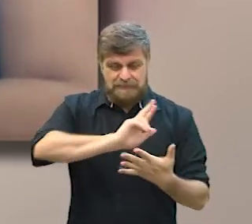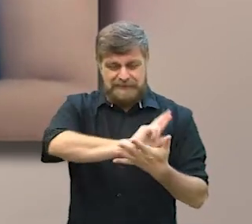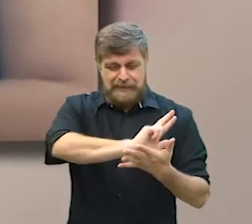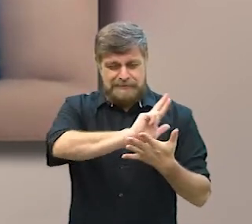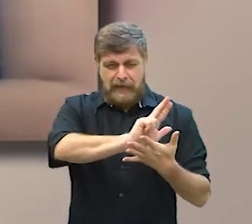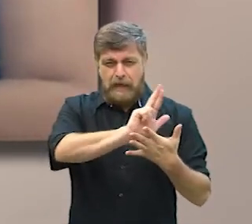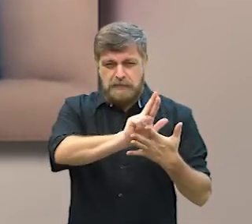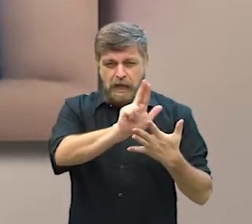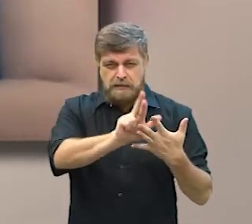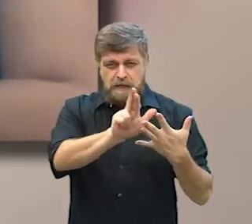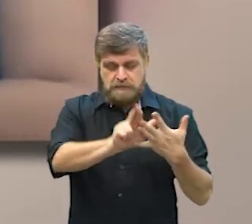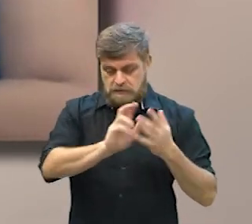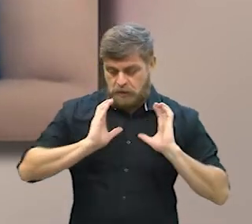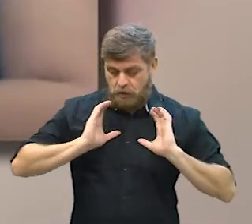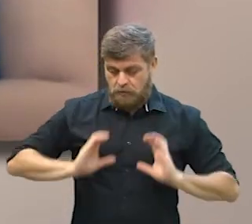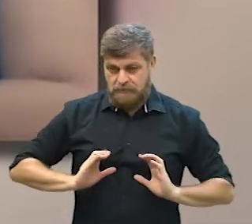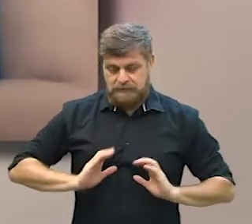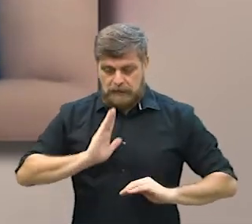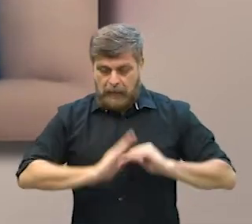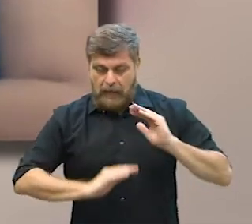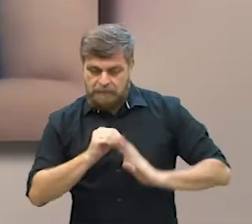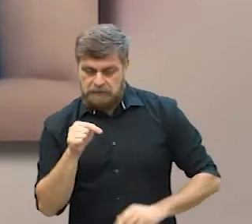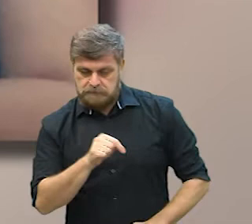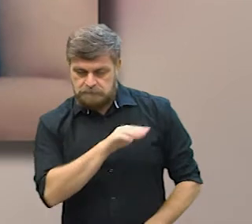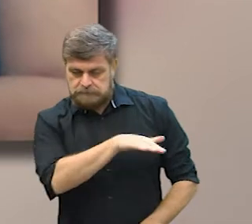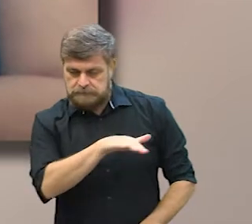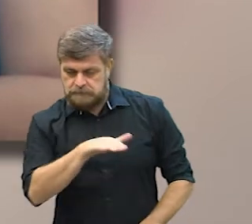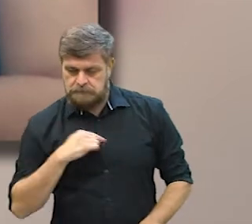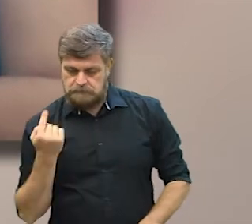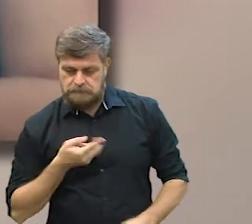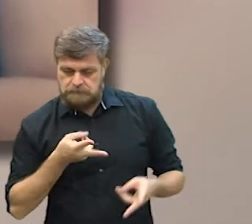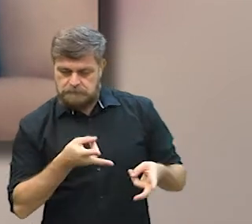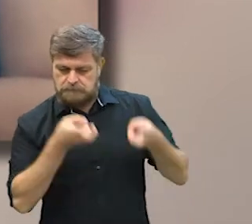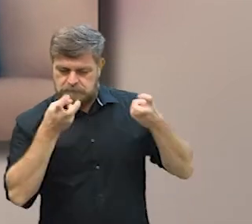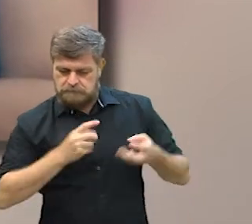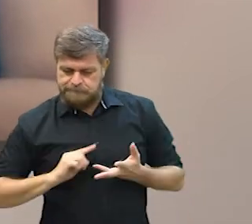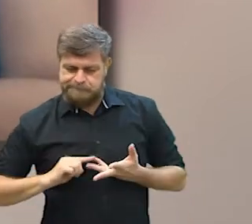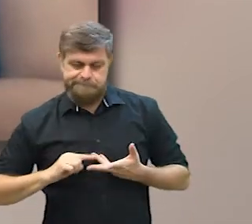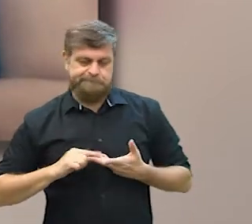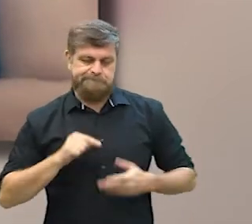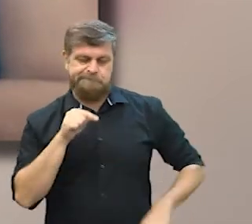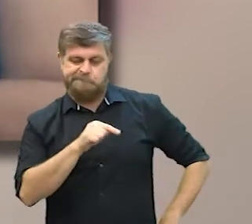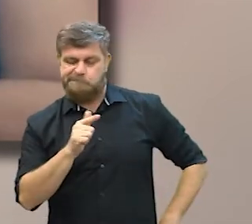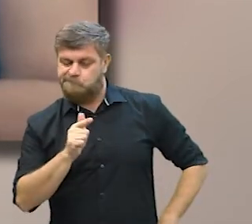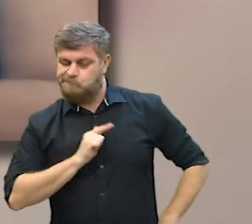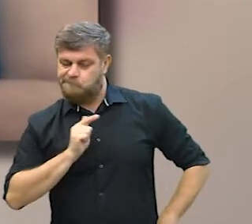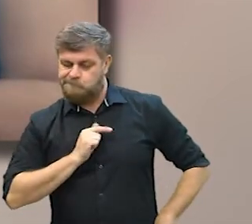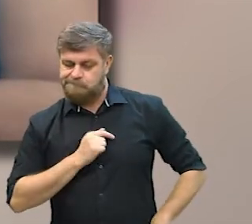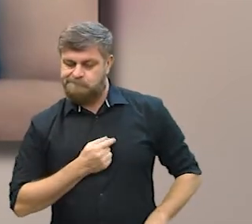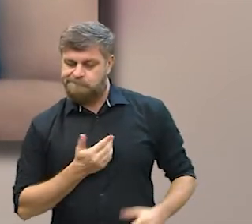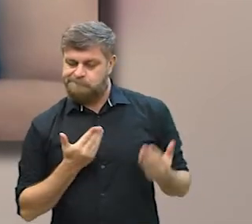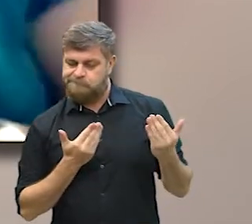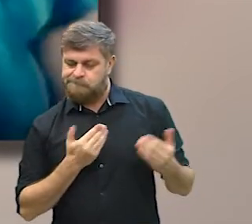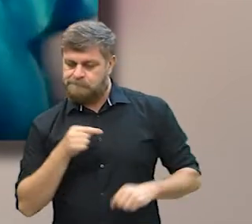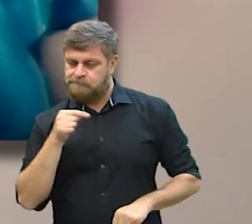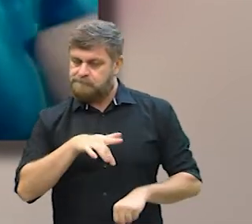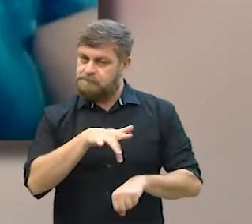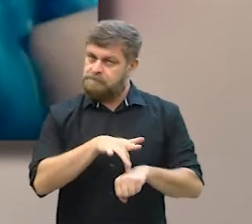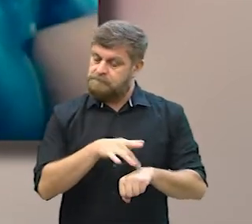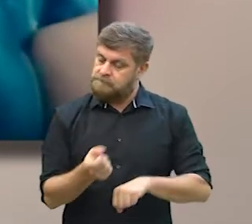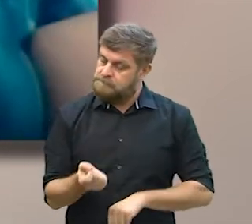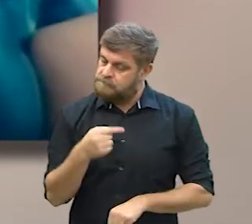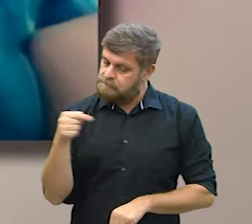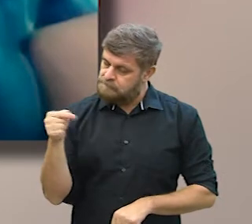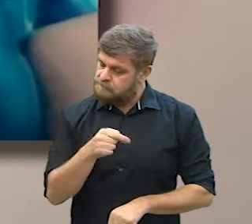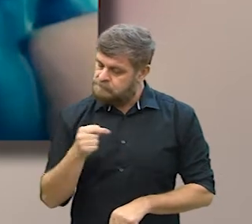Então, são vários comportamentos, atitudes que a criança tem, que a gente começa, aí tem alguma coisa que